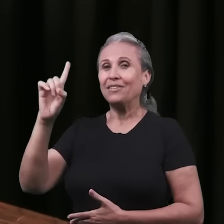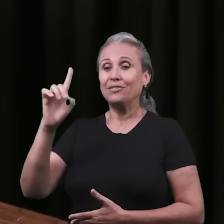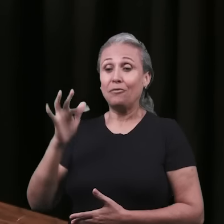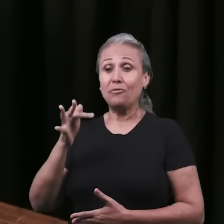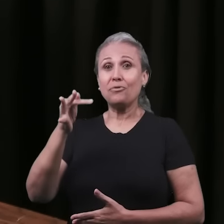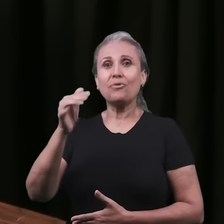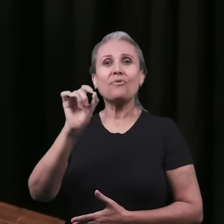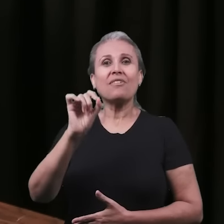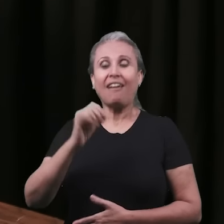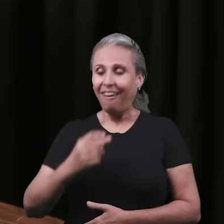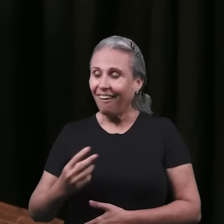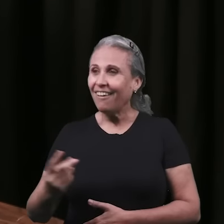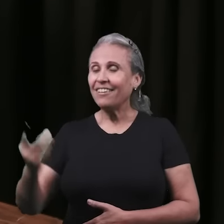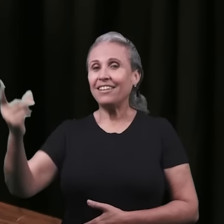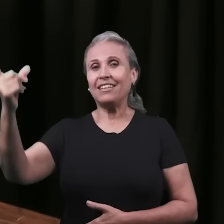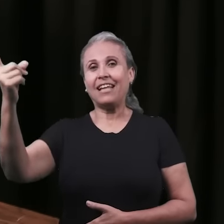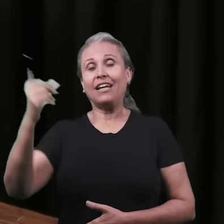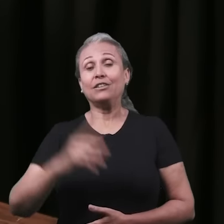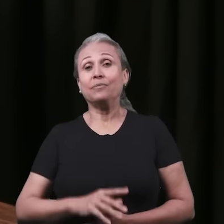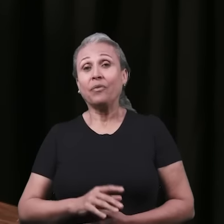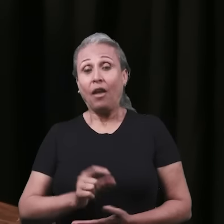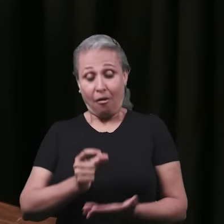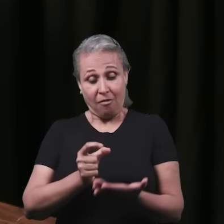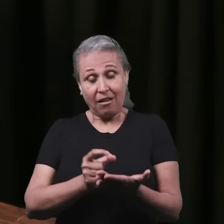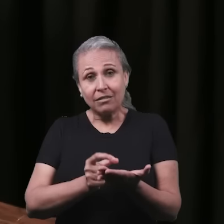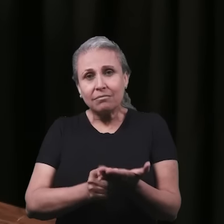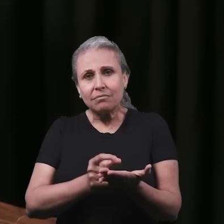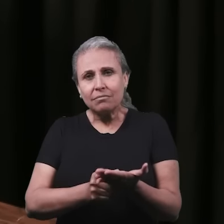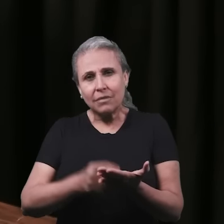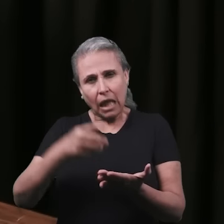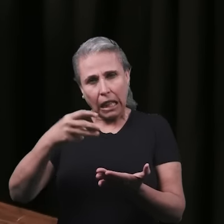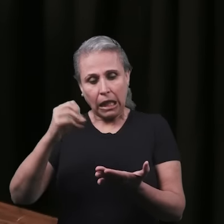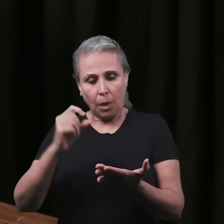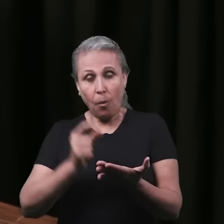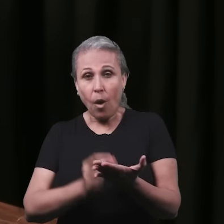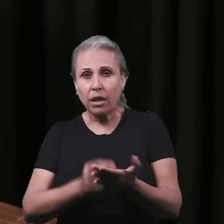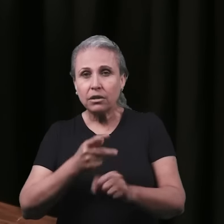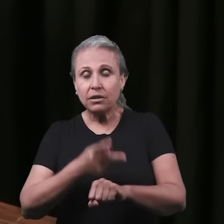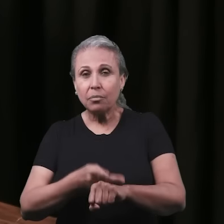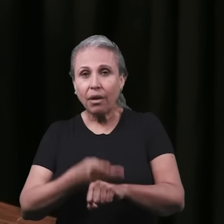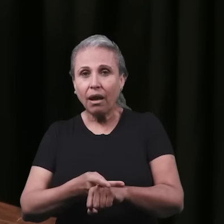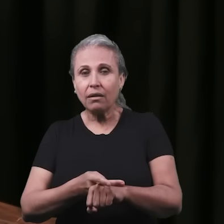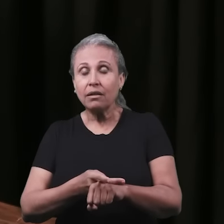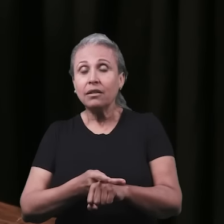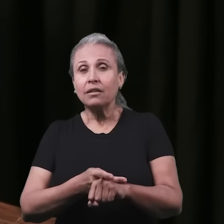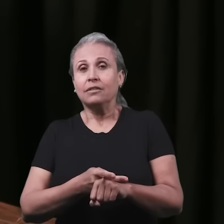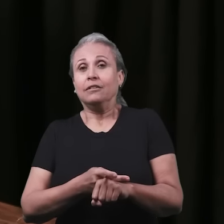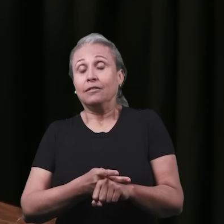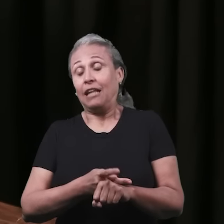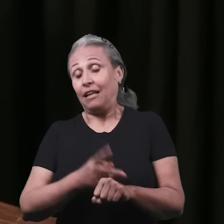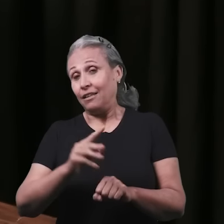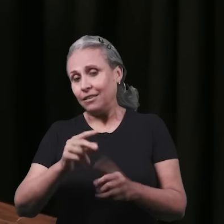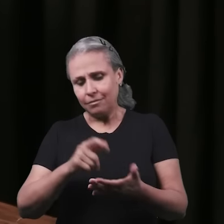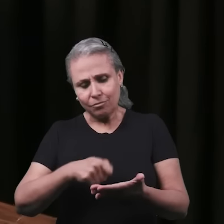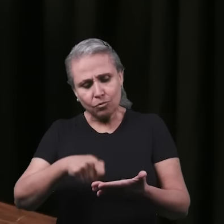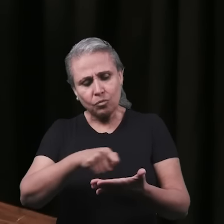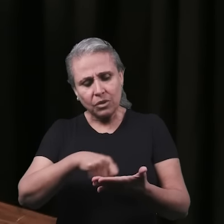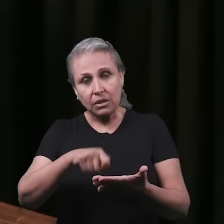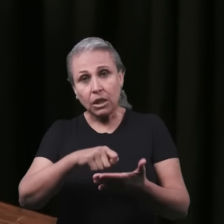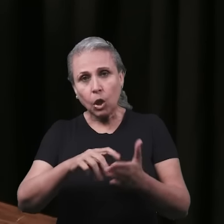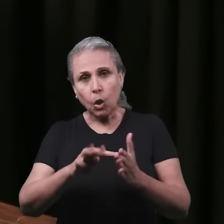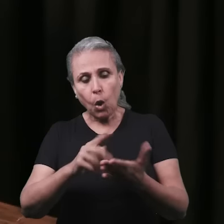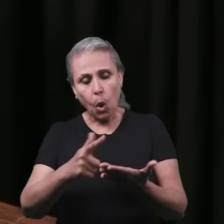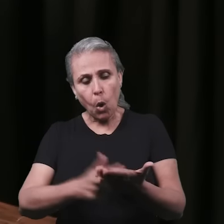moedas de prata, né, que foi o valor a qual Judas negociou ali a traição. E quando nós vamos lá no livro de Êxodo, no Antigo